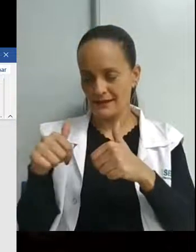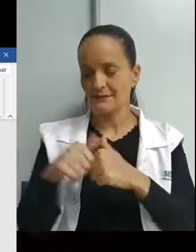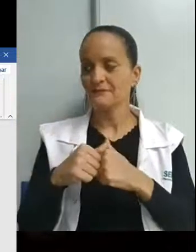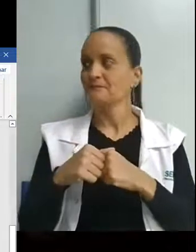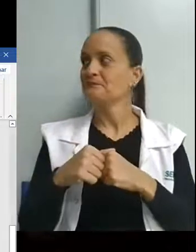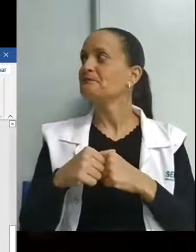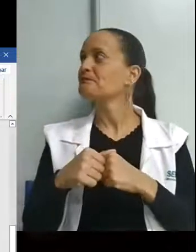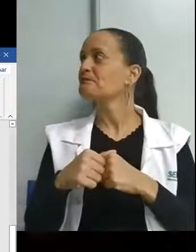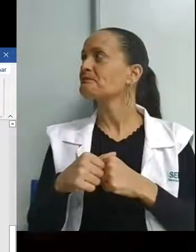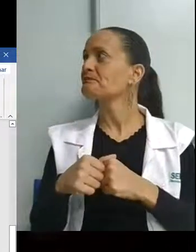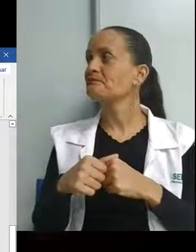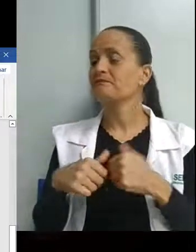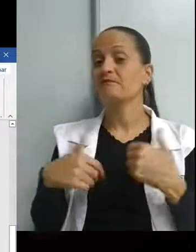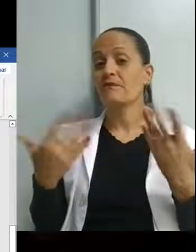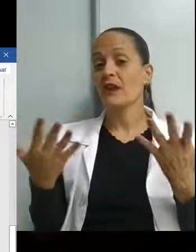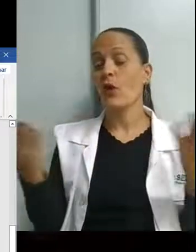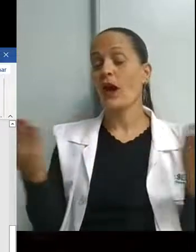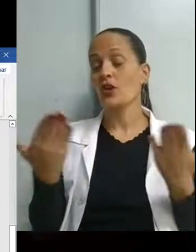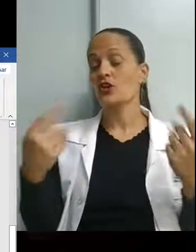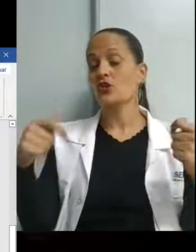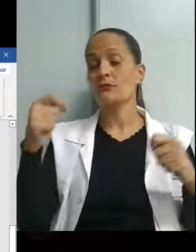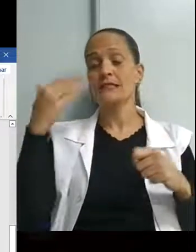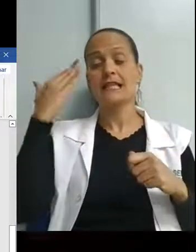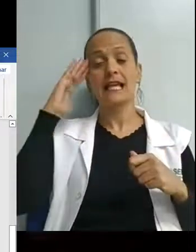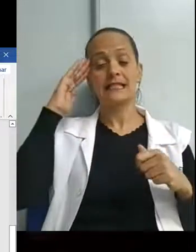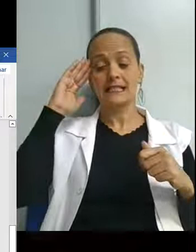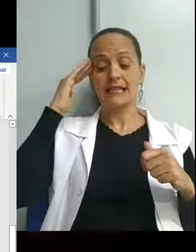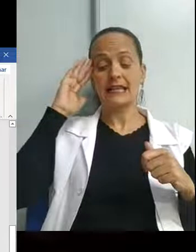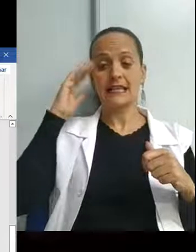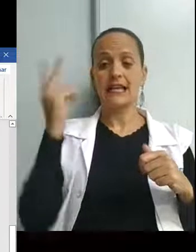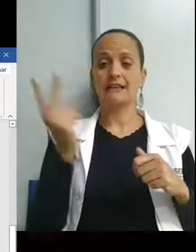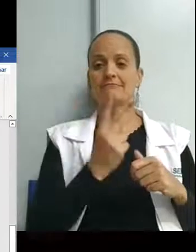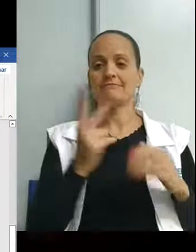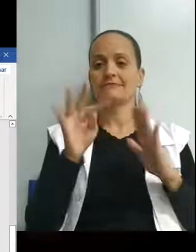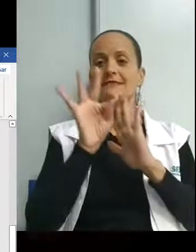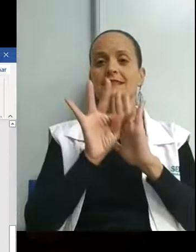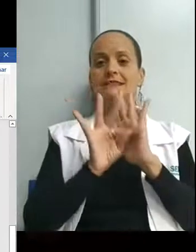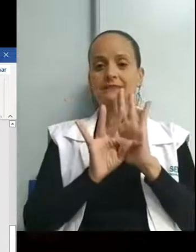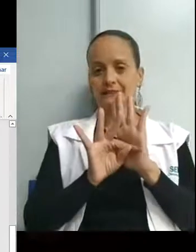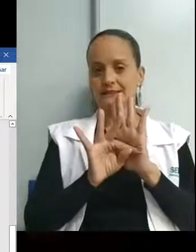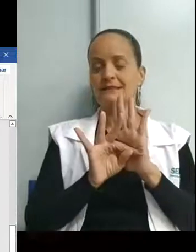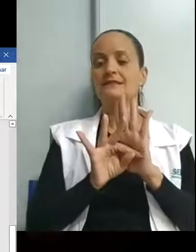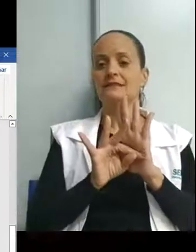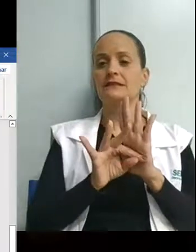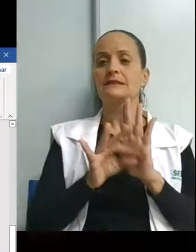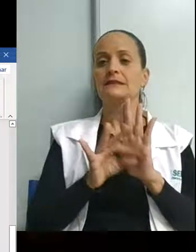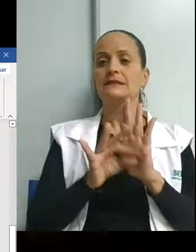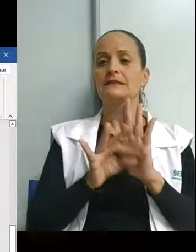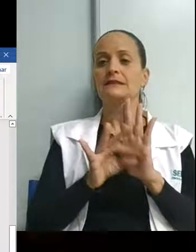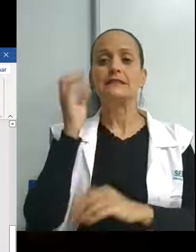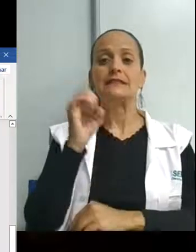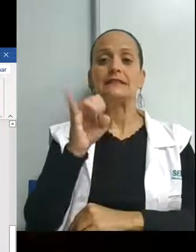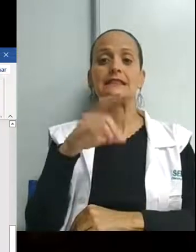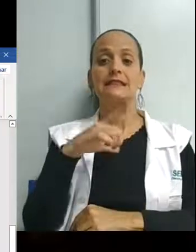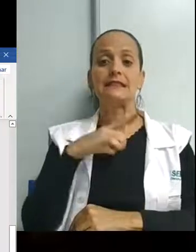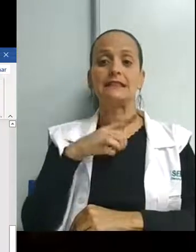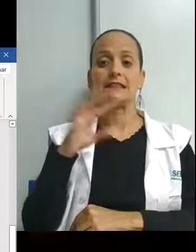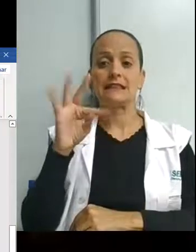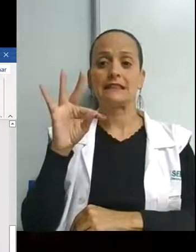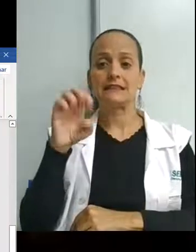que fazer a interpretação justamente para poder calcular aqui, ó, a questão da queda de tensão, né? Por quê, ó? Para tanto,